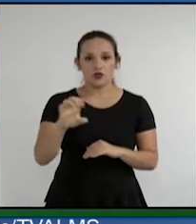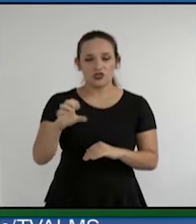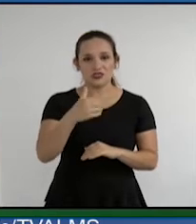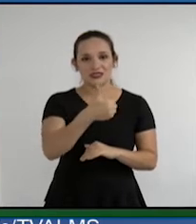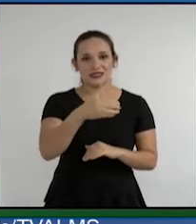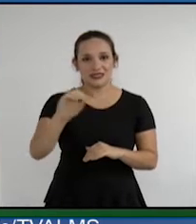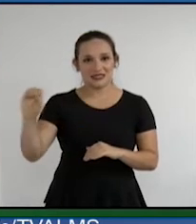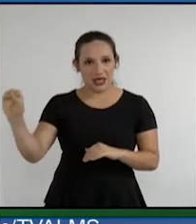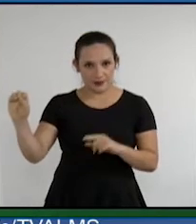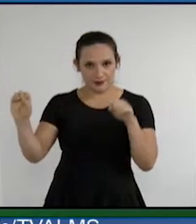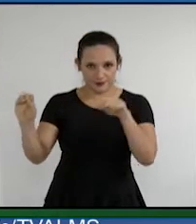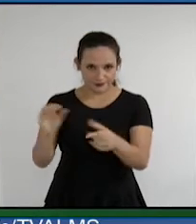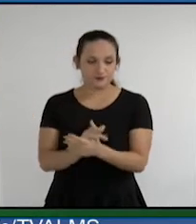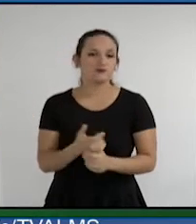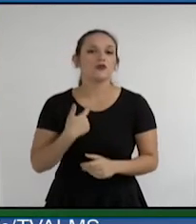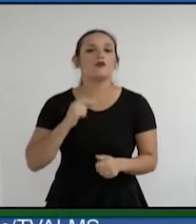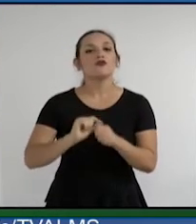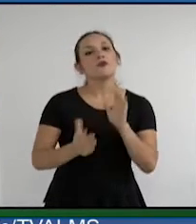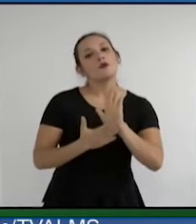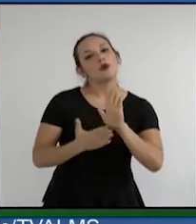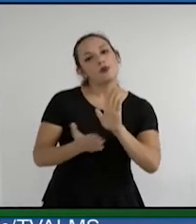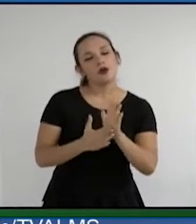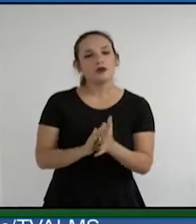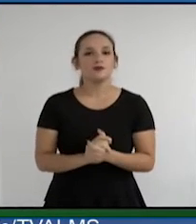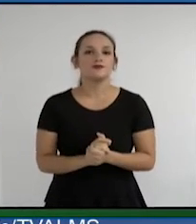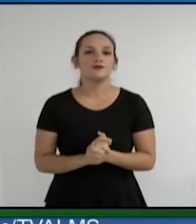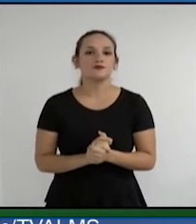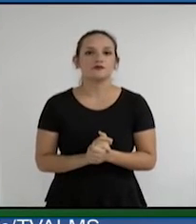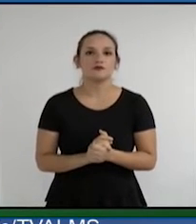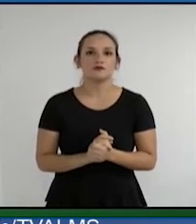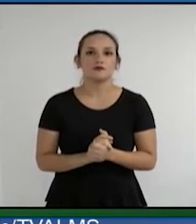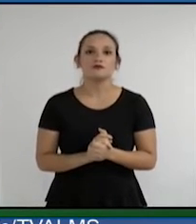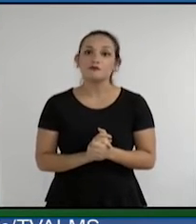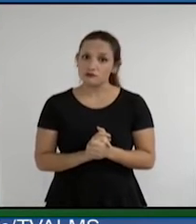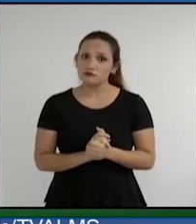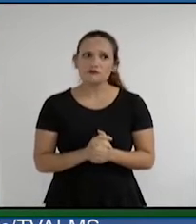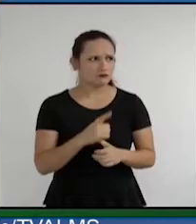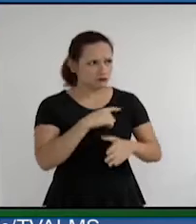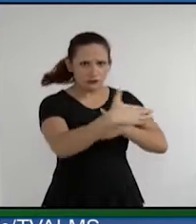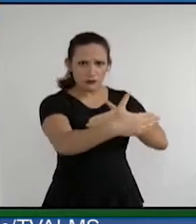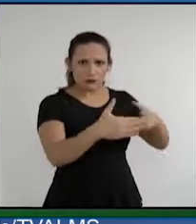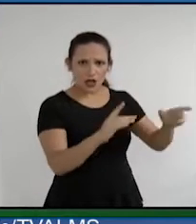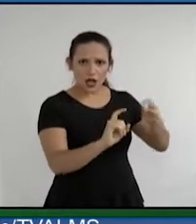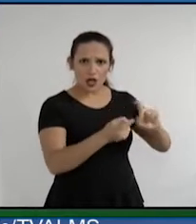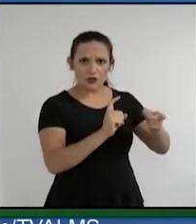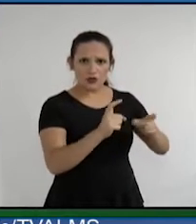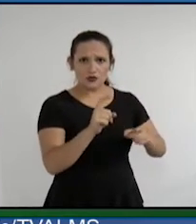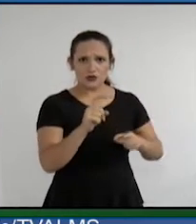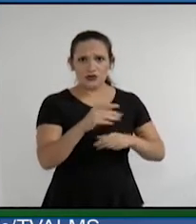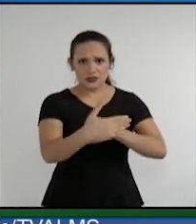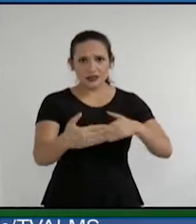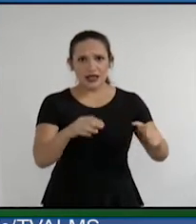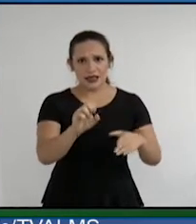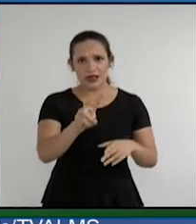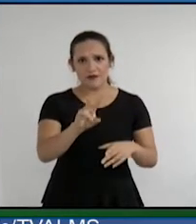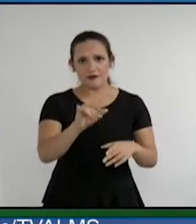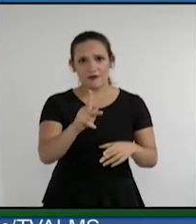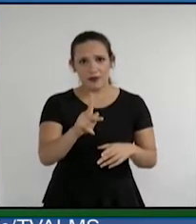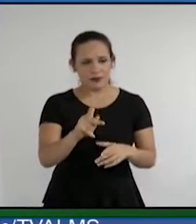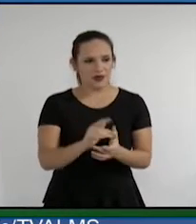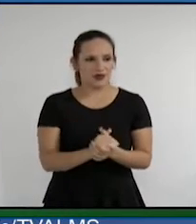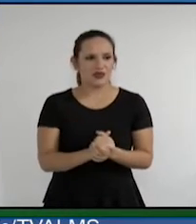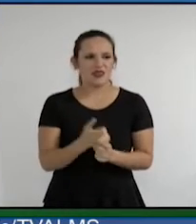proposta naquele momento, inclusive aqui na sala VIP, quando foi feita a discussão, e aqui não quero